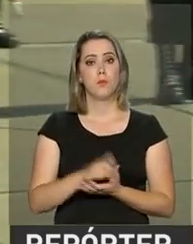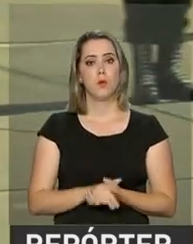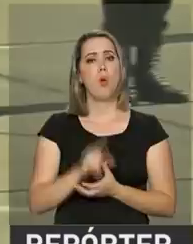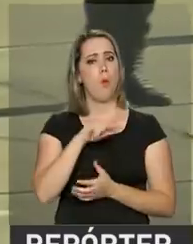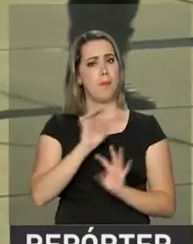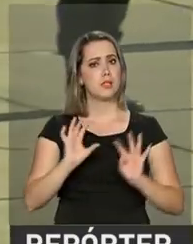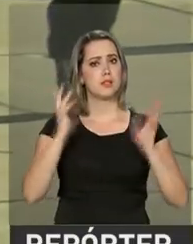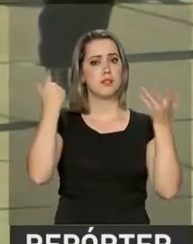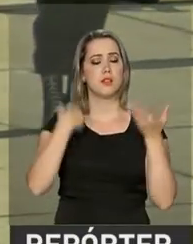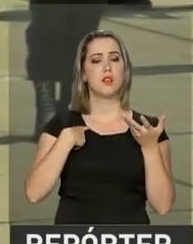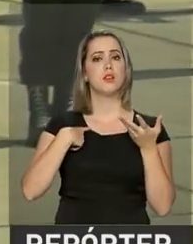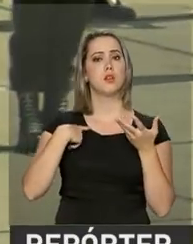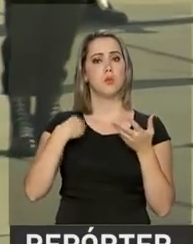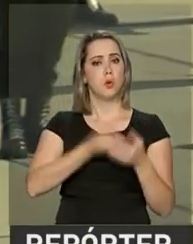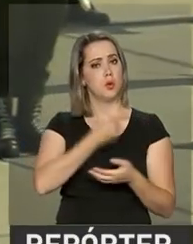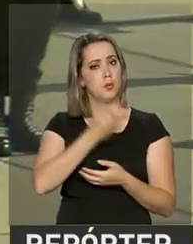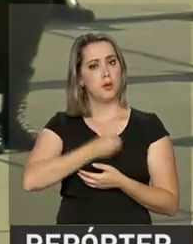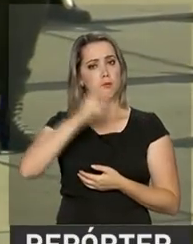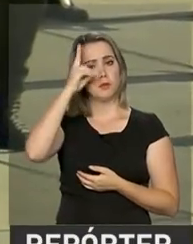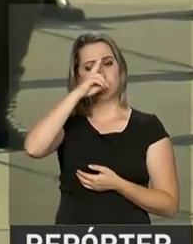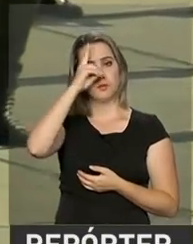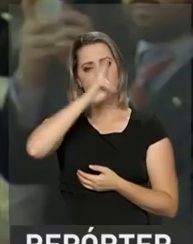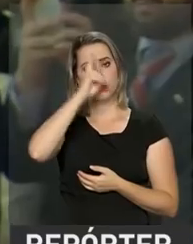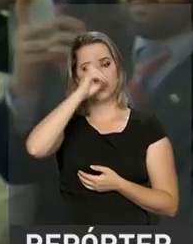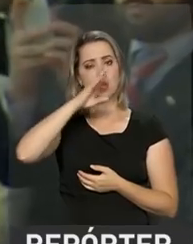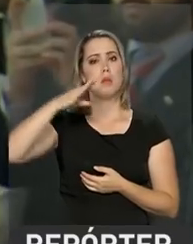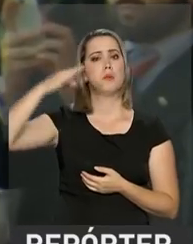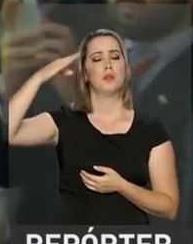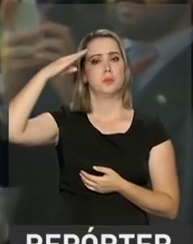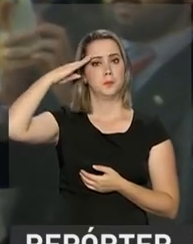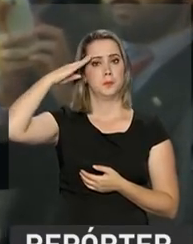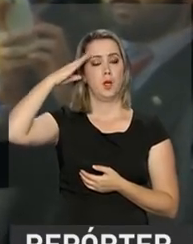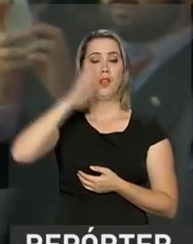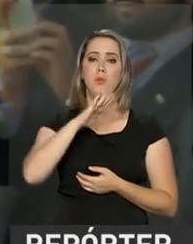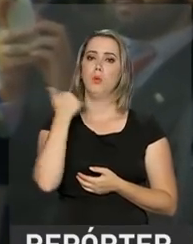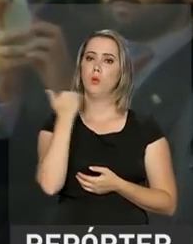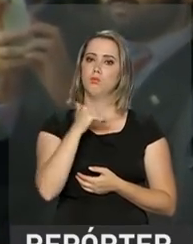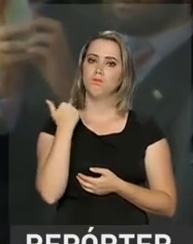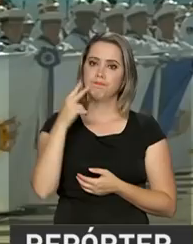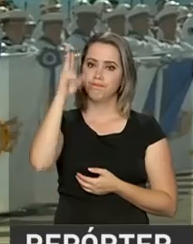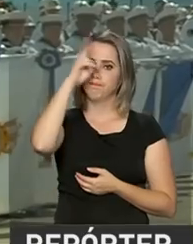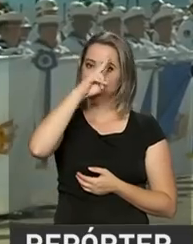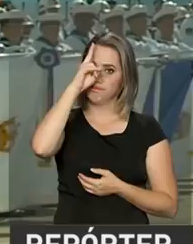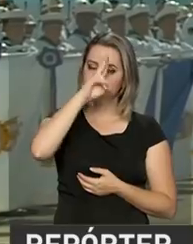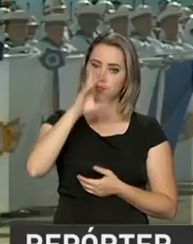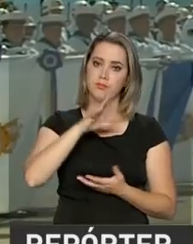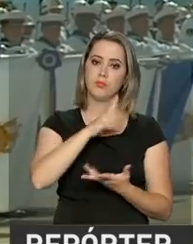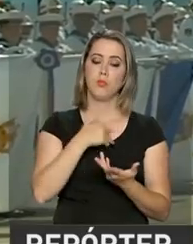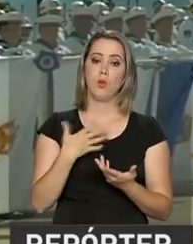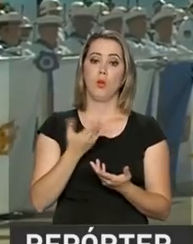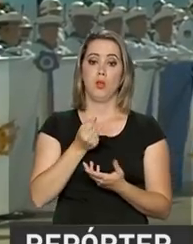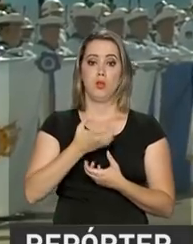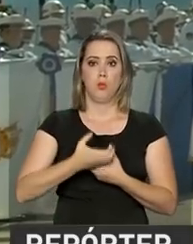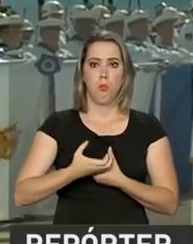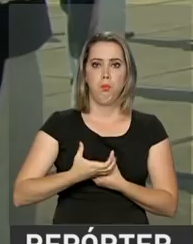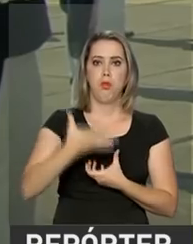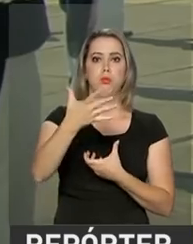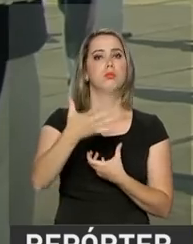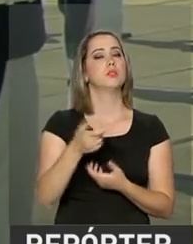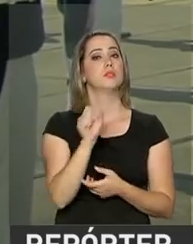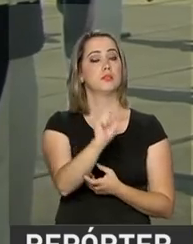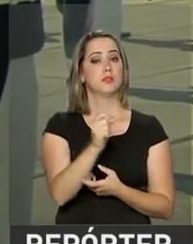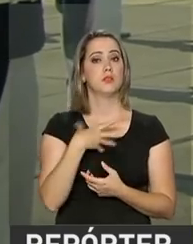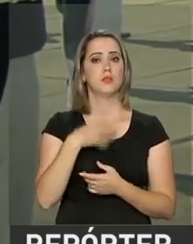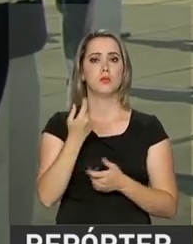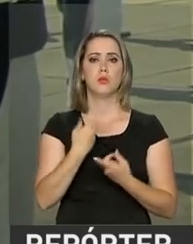uma cerimônia para manter viva a memória de ex combatentes brasileiros que fizeram história os tiros de canhão ea banda formada